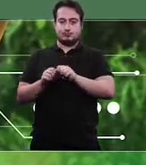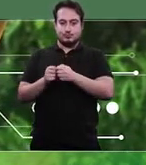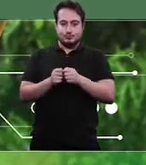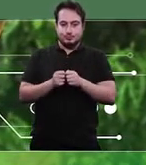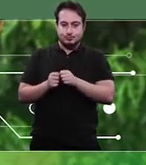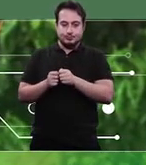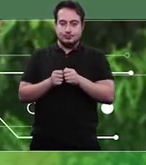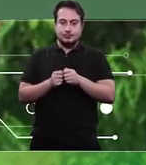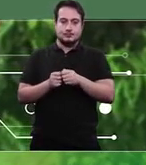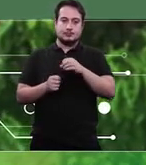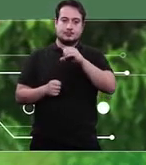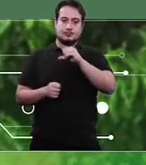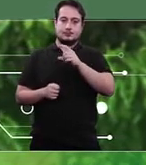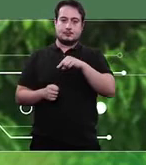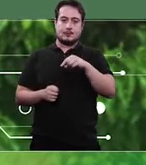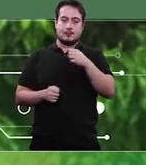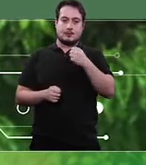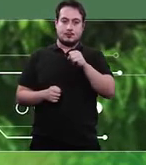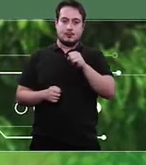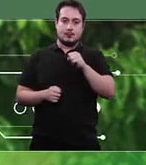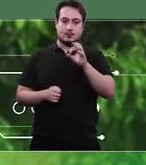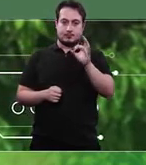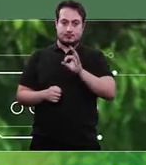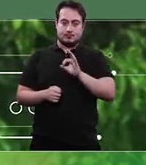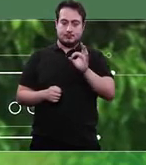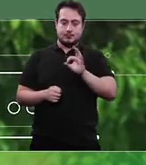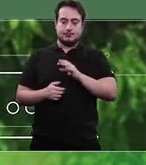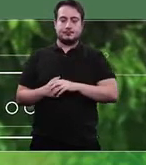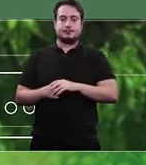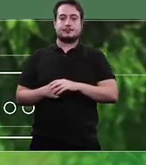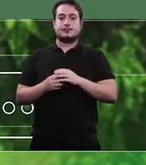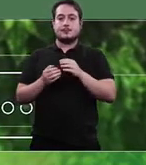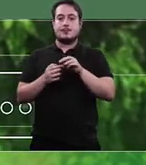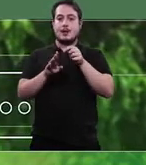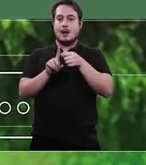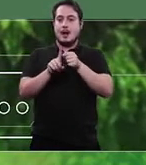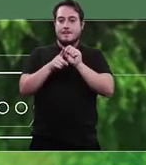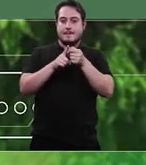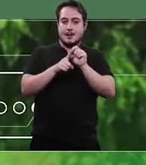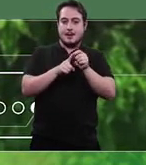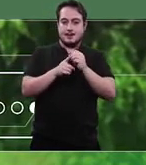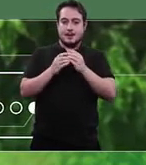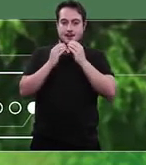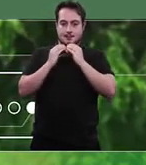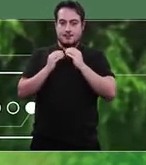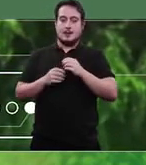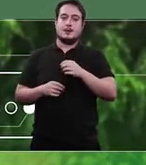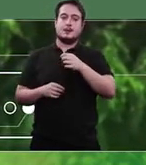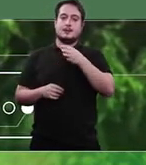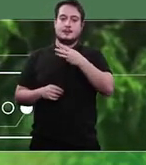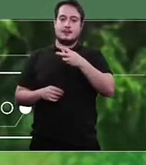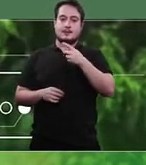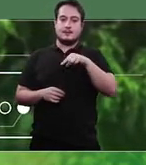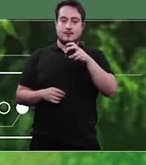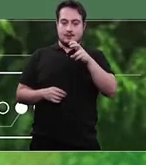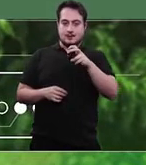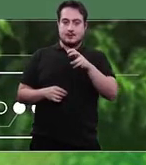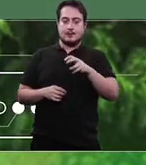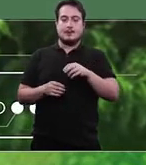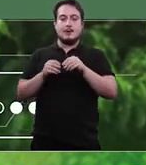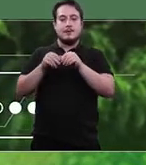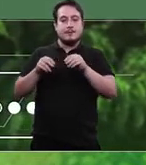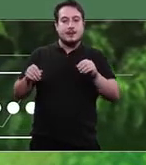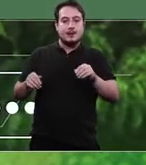de 9,8 bilhões de dólares, milho, com um valor de 3,5 bilhões de dólares, farelo de